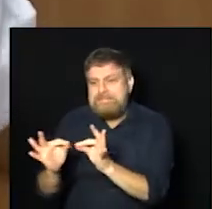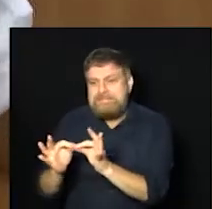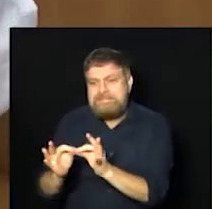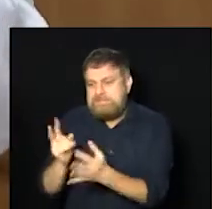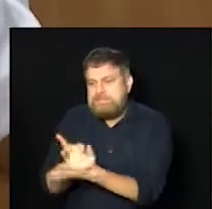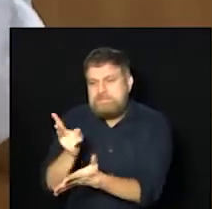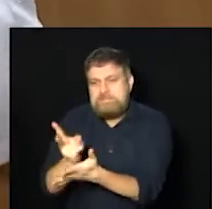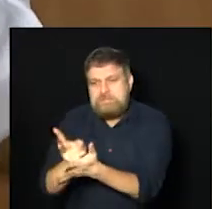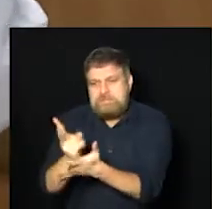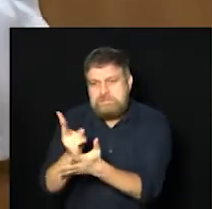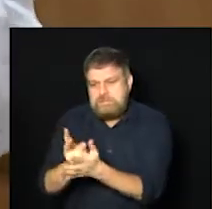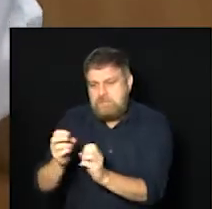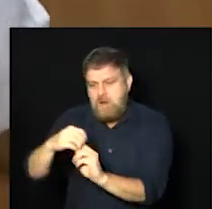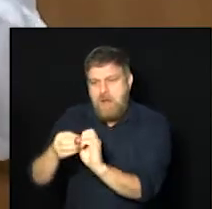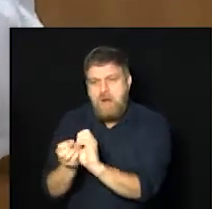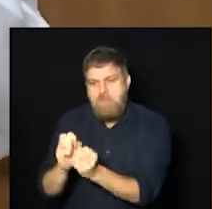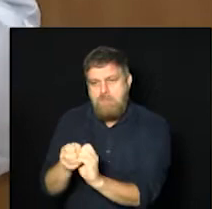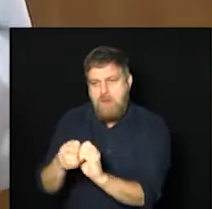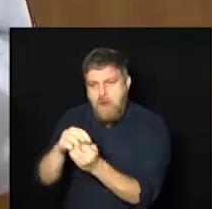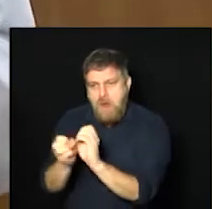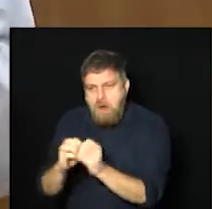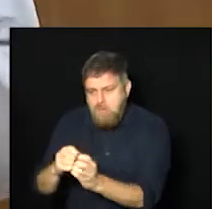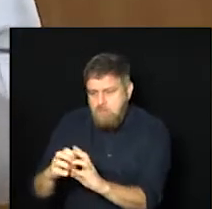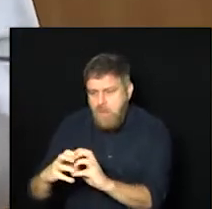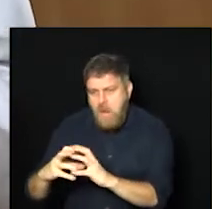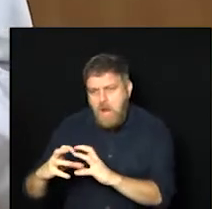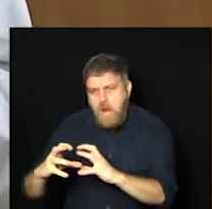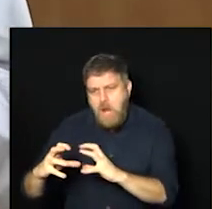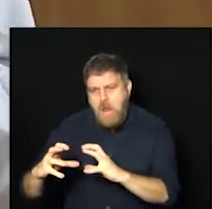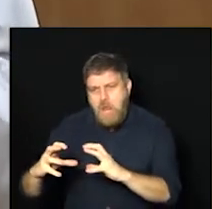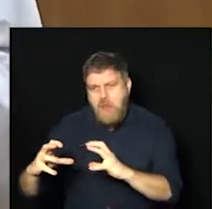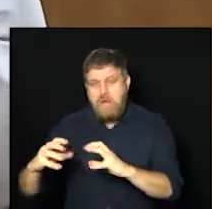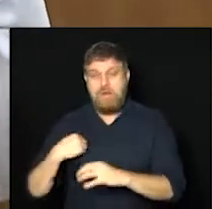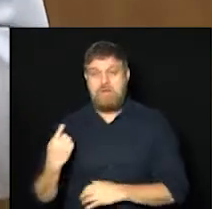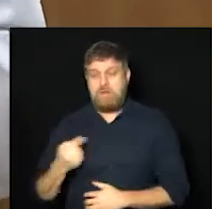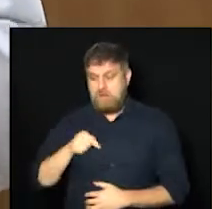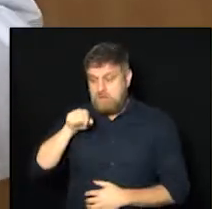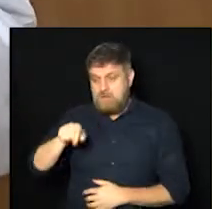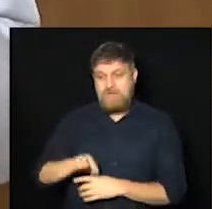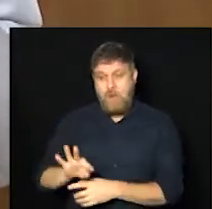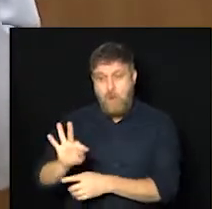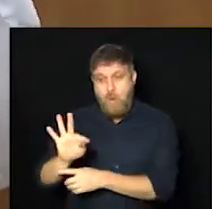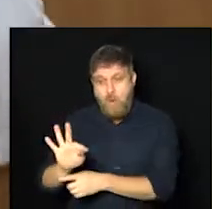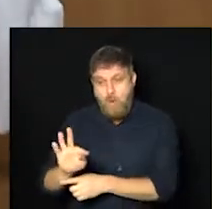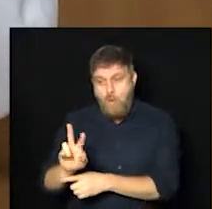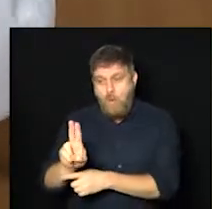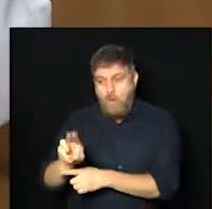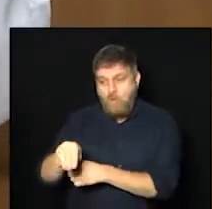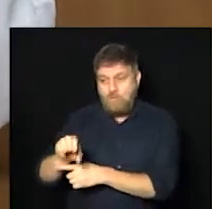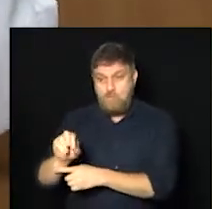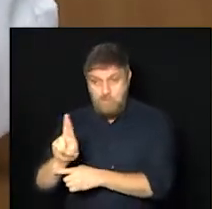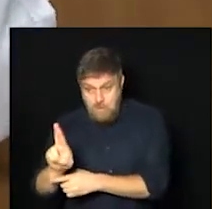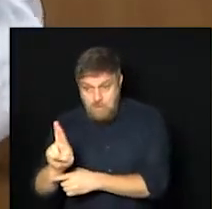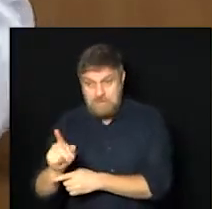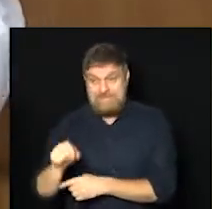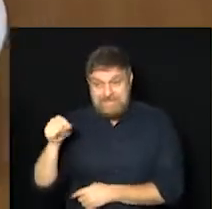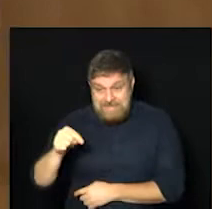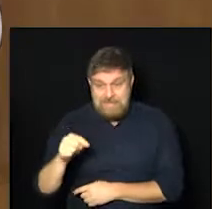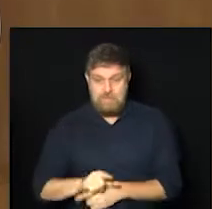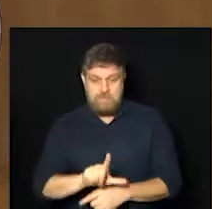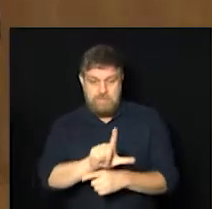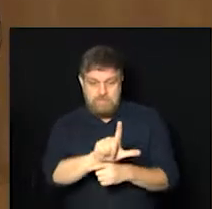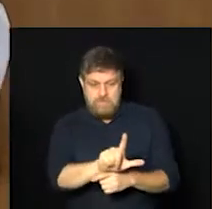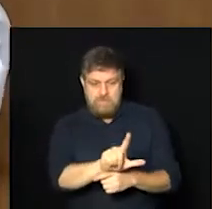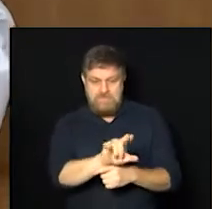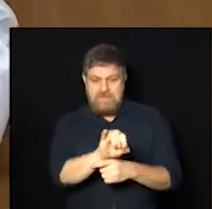morrer. Ela começa a dividir, dividir, dividir, formando o que nós chamamos de tumor. E no linfoma, normalmente isso fica